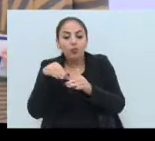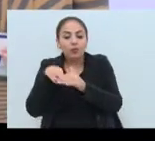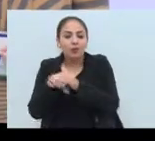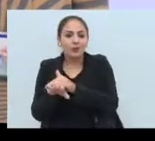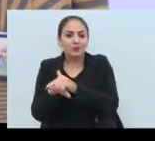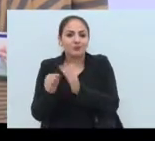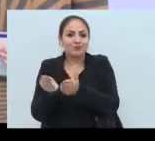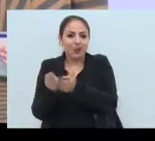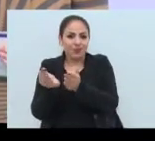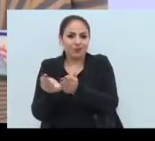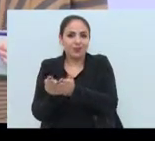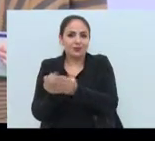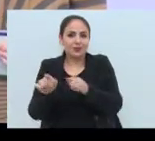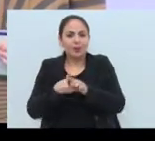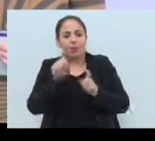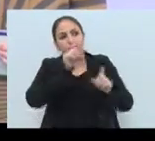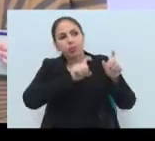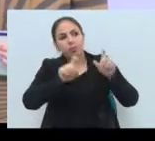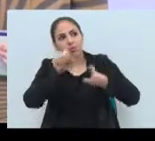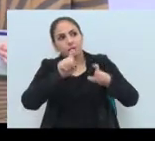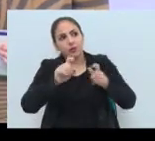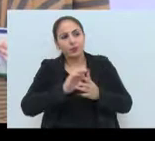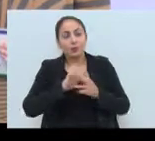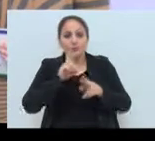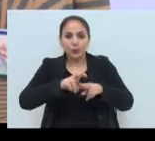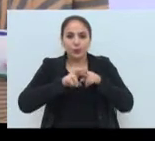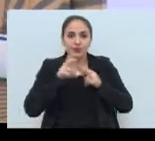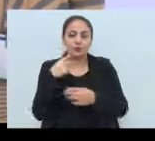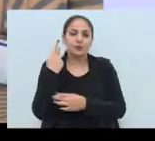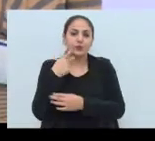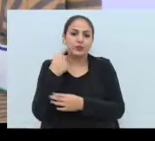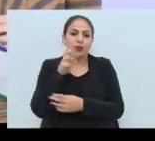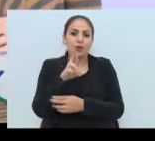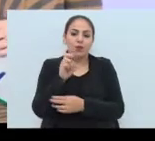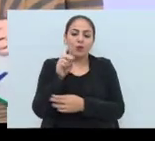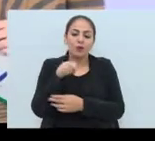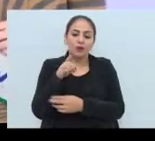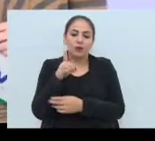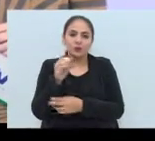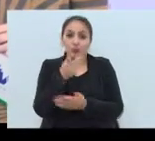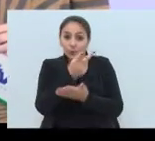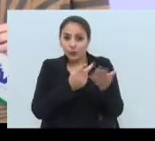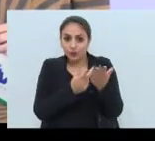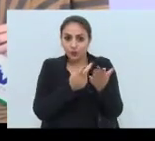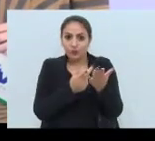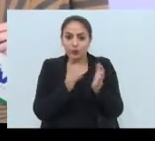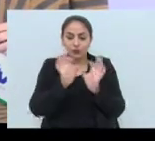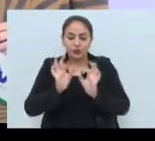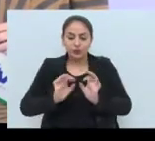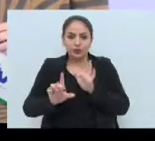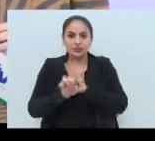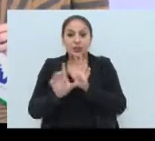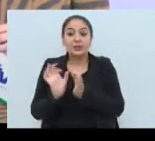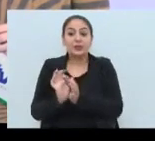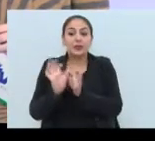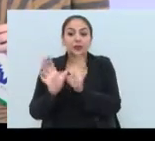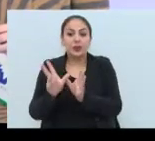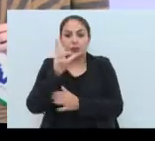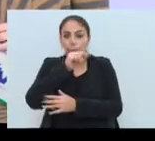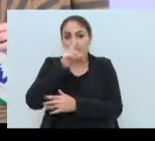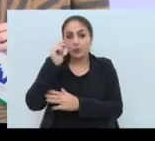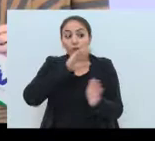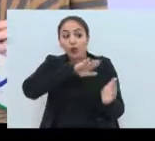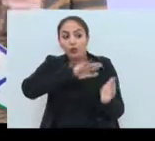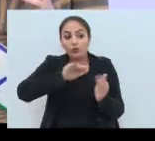de pichação. Por isso, o vereador Ronaldo Rosa protocolou um projeto de lei que autoriza a prefeitura a retirar